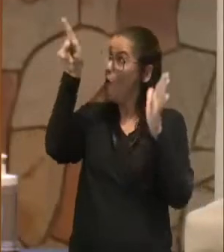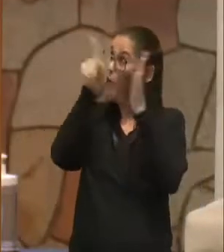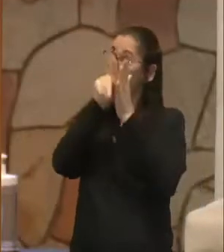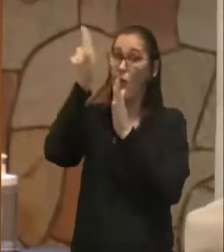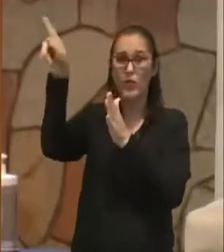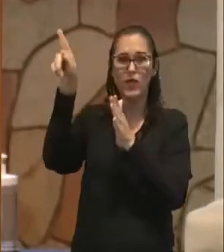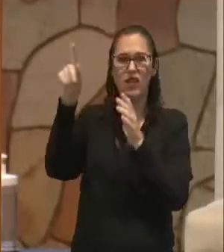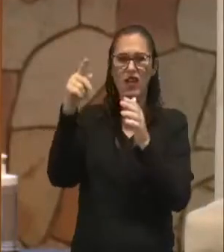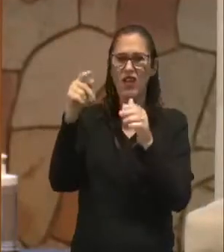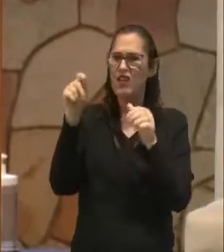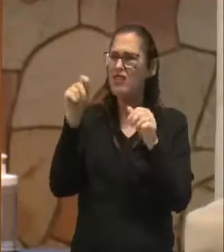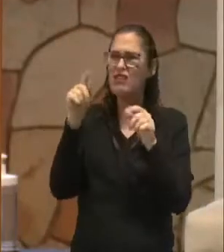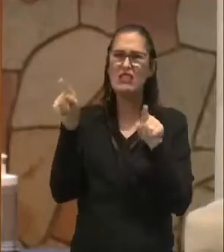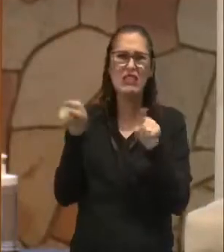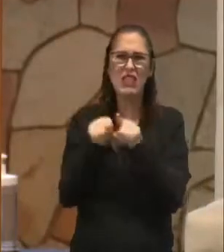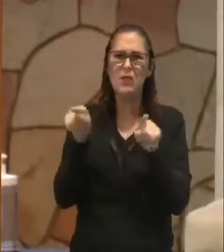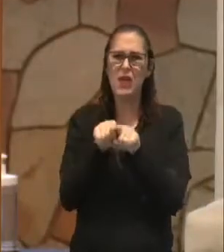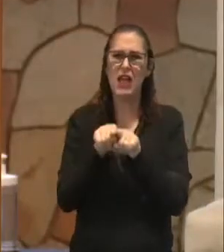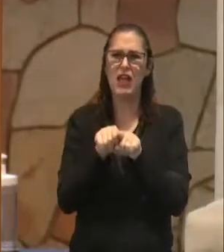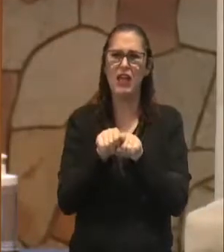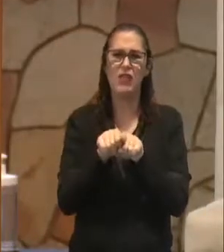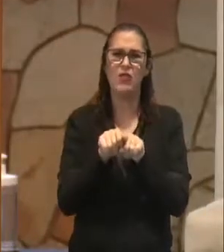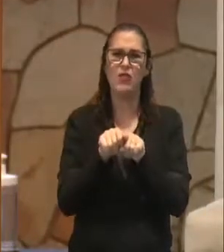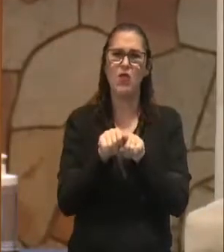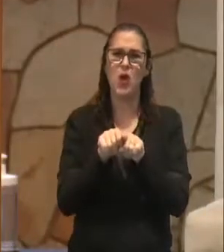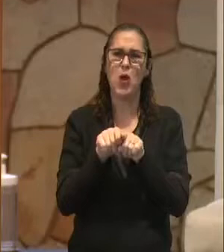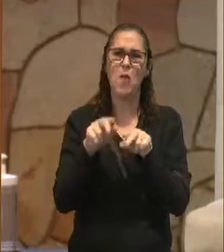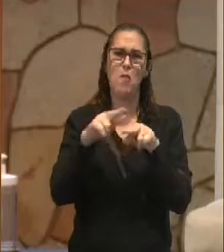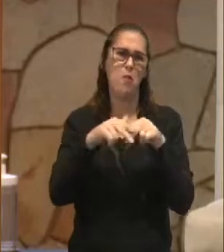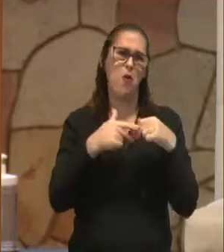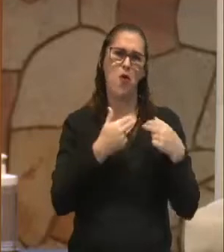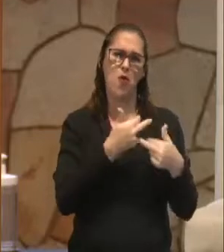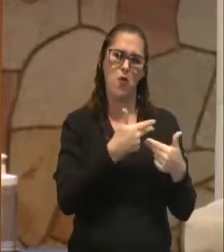das obras, para que ninguém se glorie.